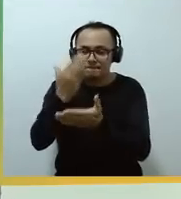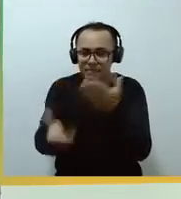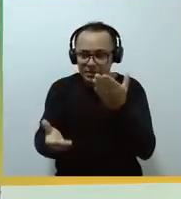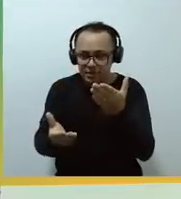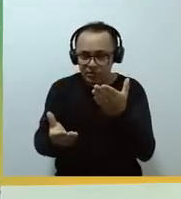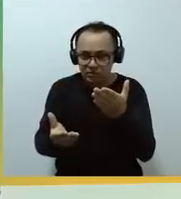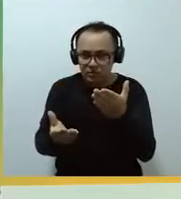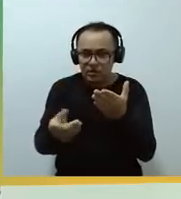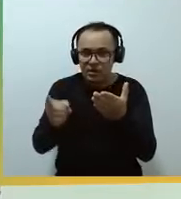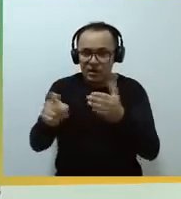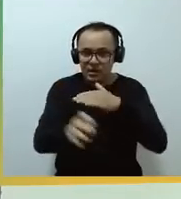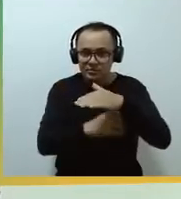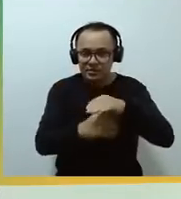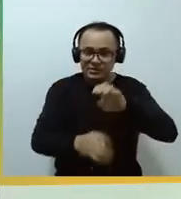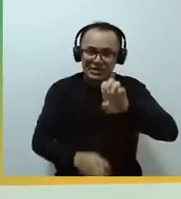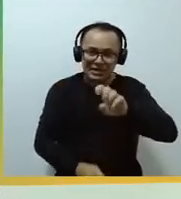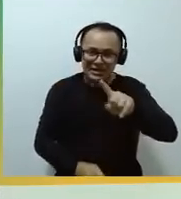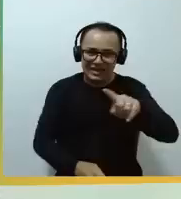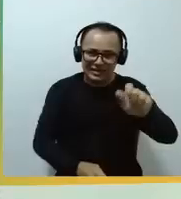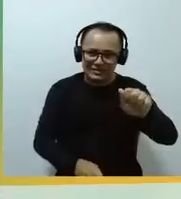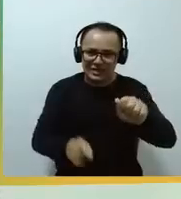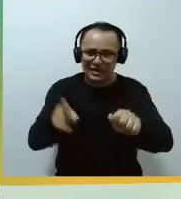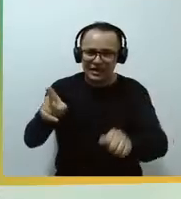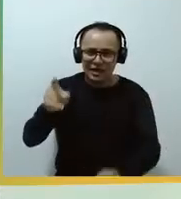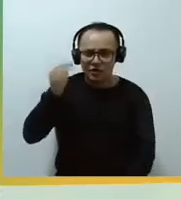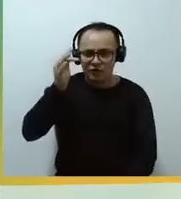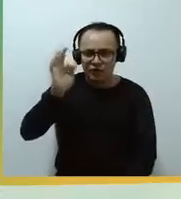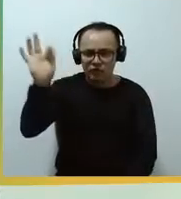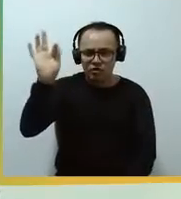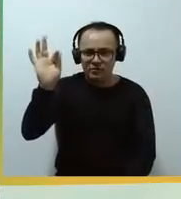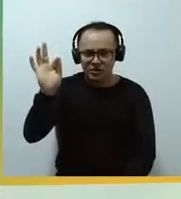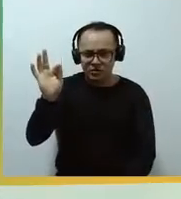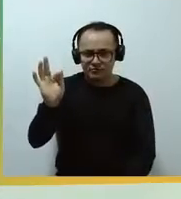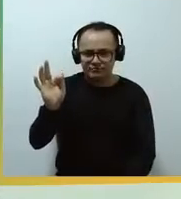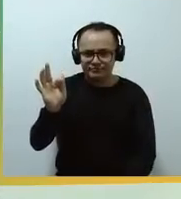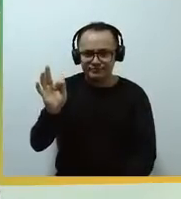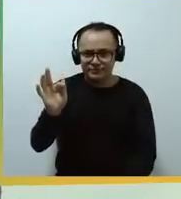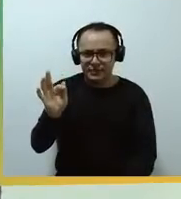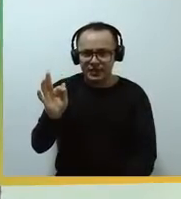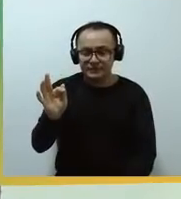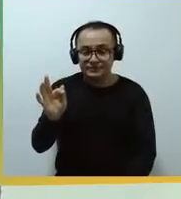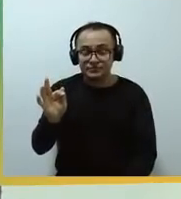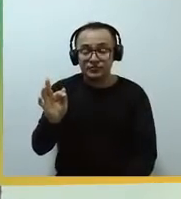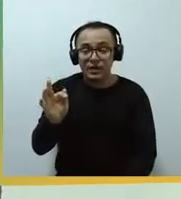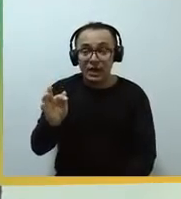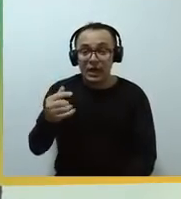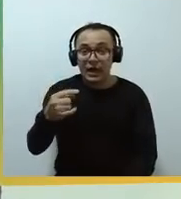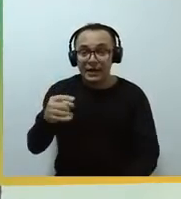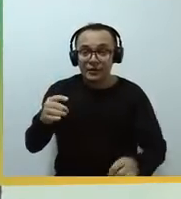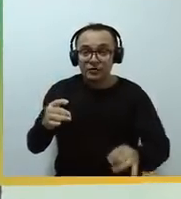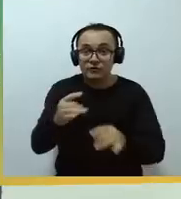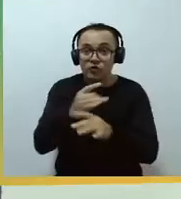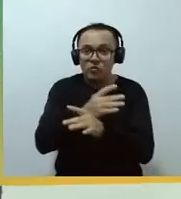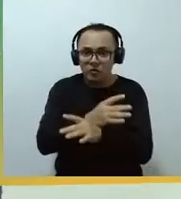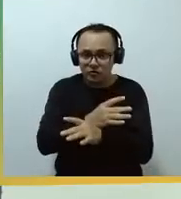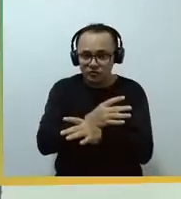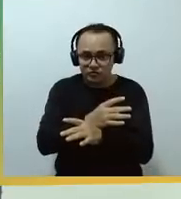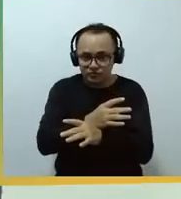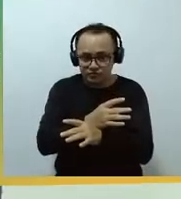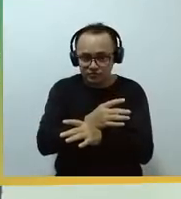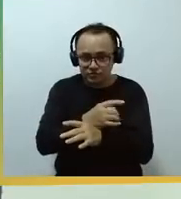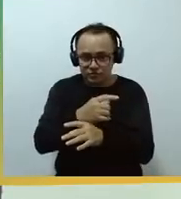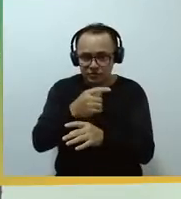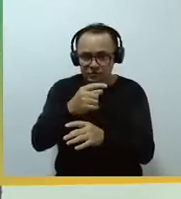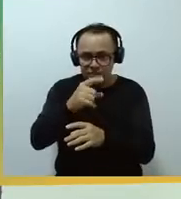era uma empresa, parece que de Florianópolis, Caçador, eu não lembro bem. E quando ficou pronto, eu saí, e dia 31 de março,